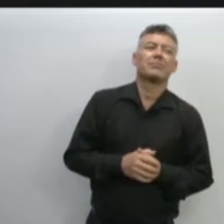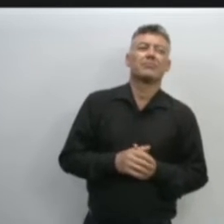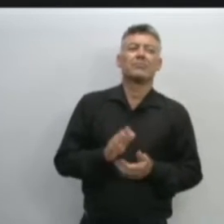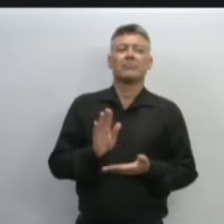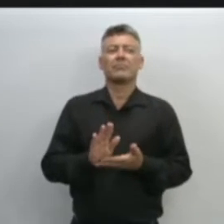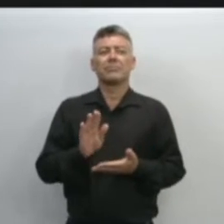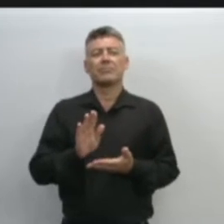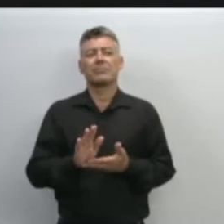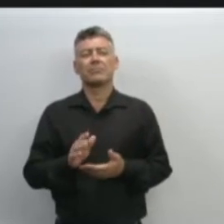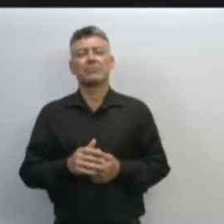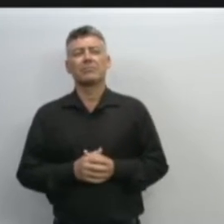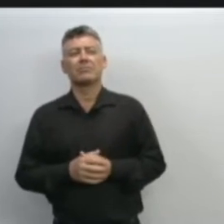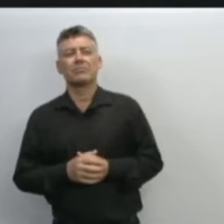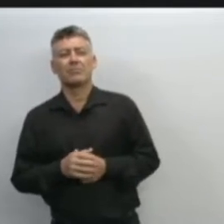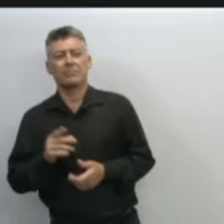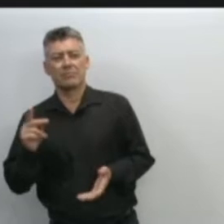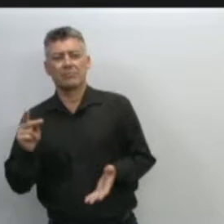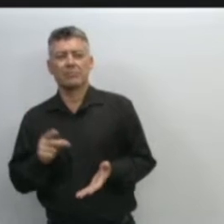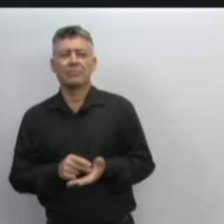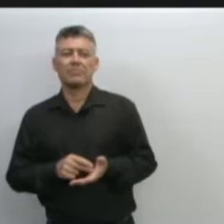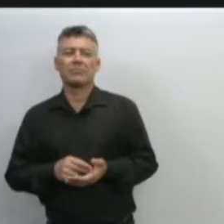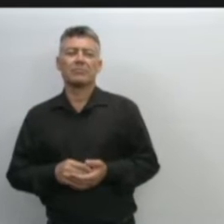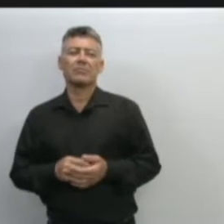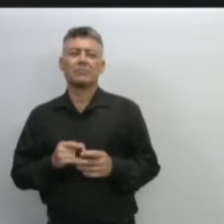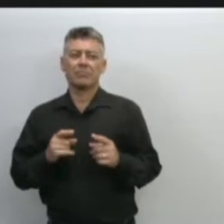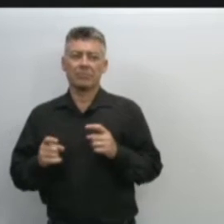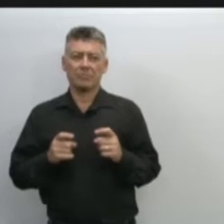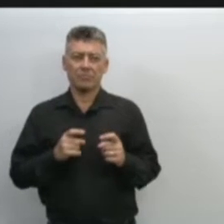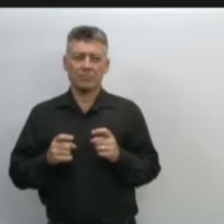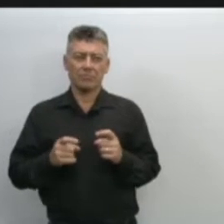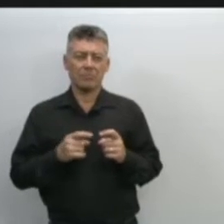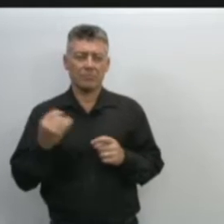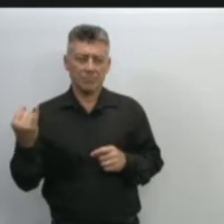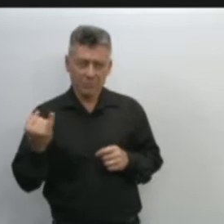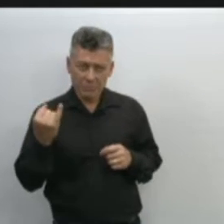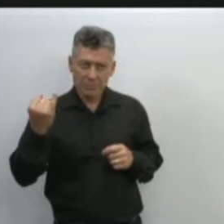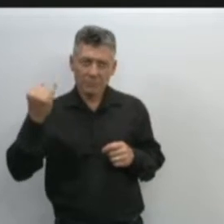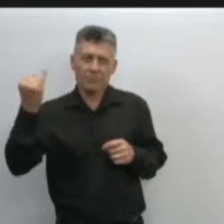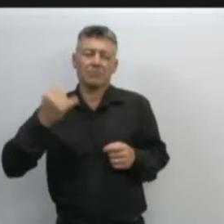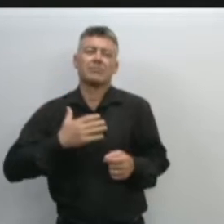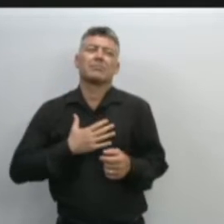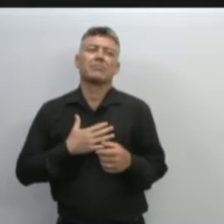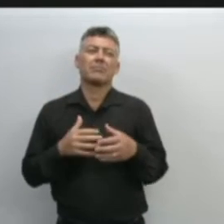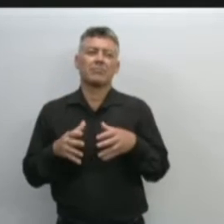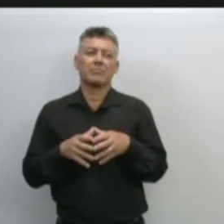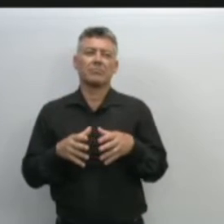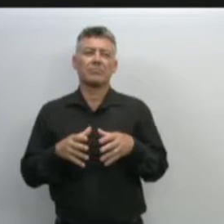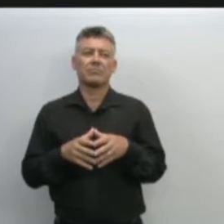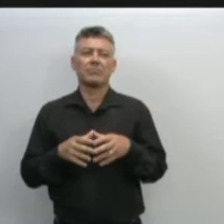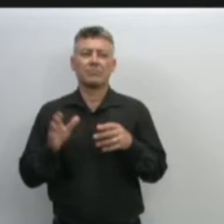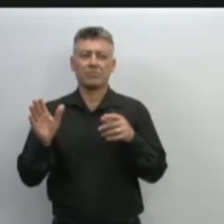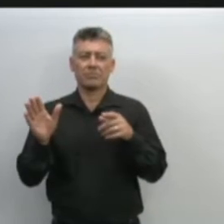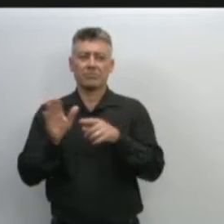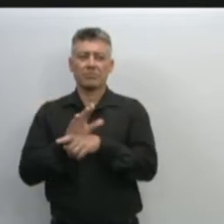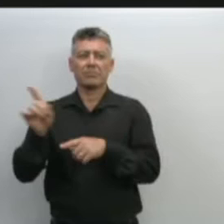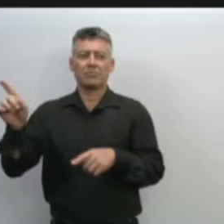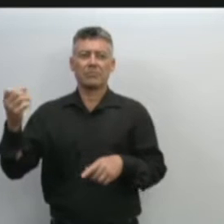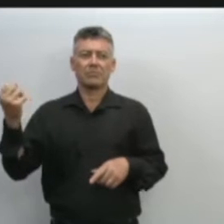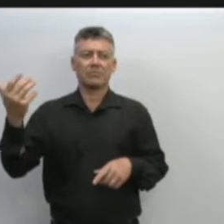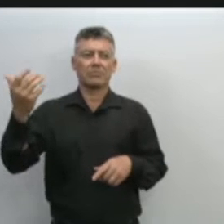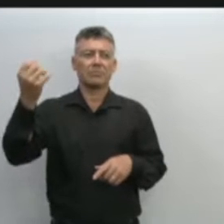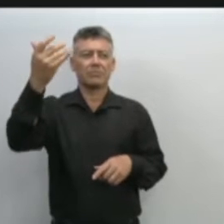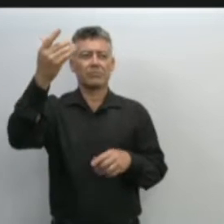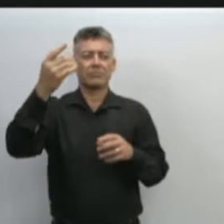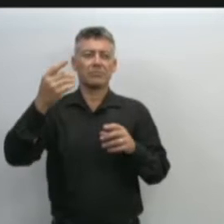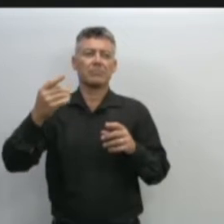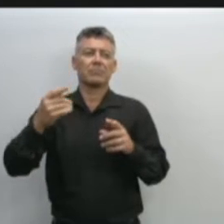Nivaldo, e, de fato, essa reunião será muito importante da nossa bancada. A governadora está em viagem internacional,